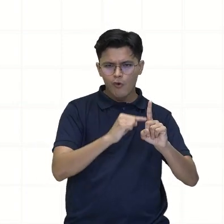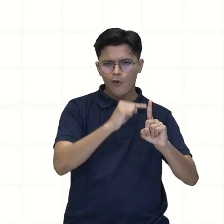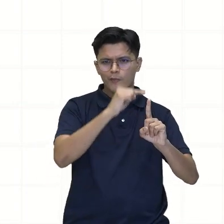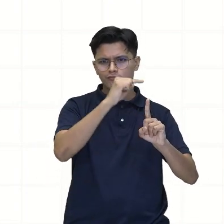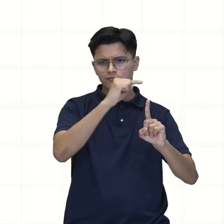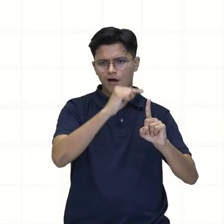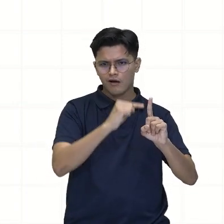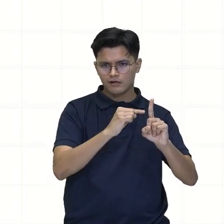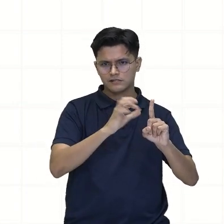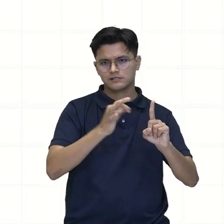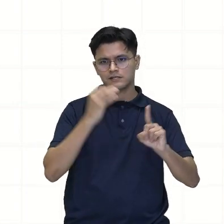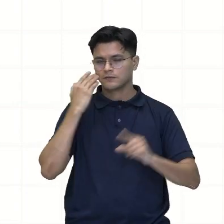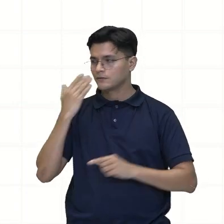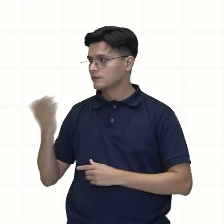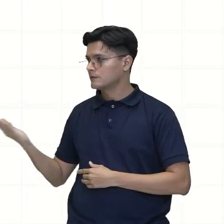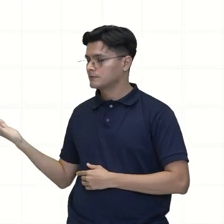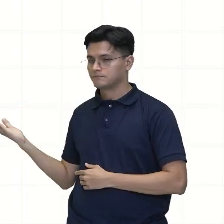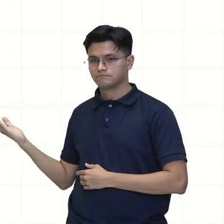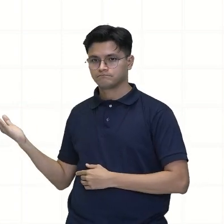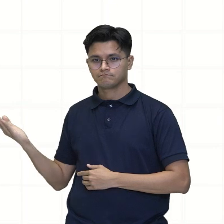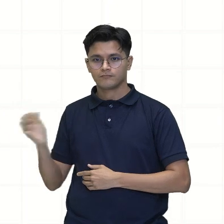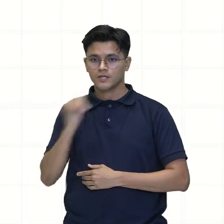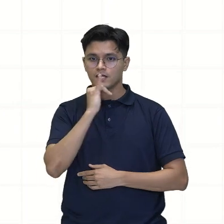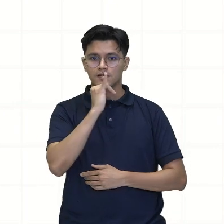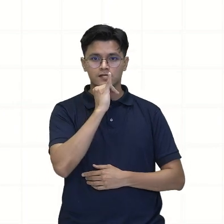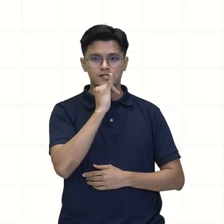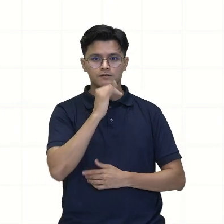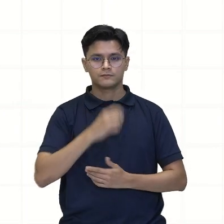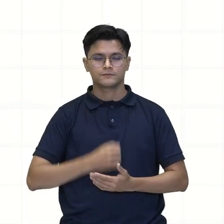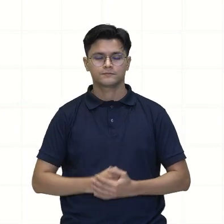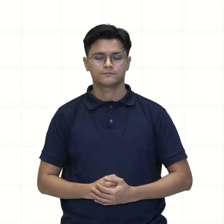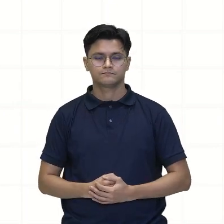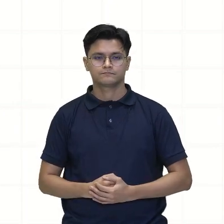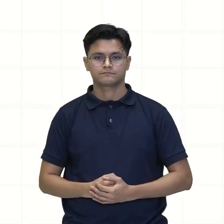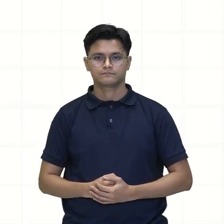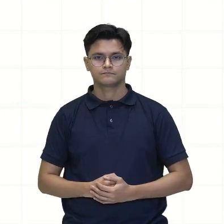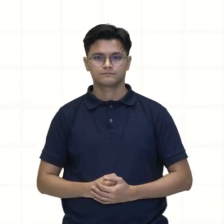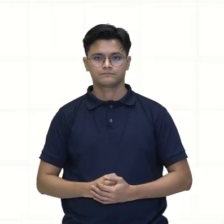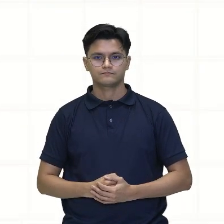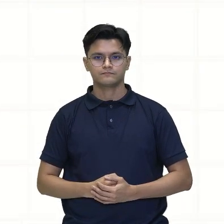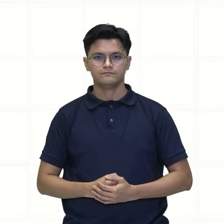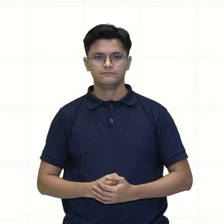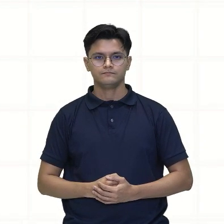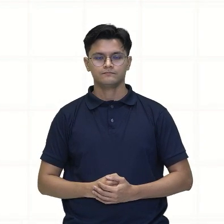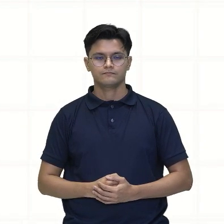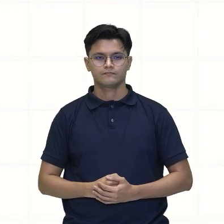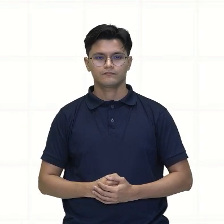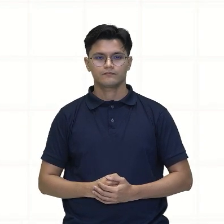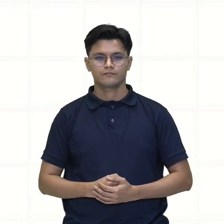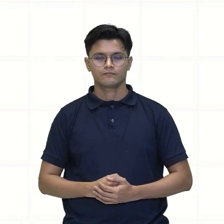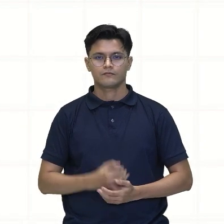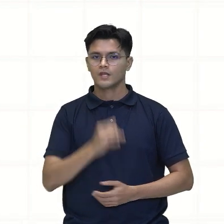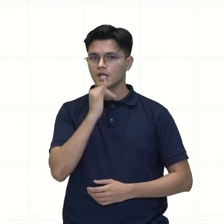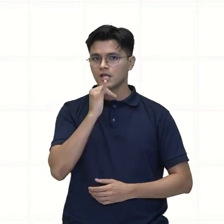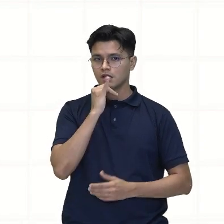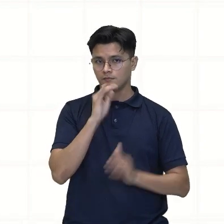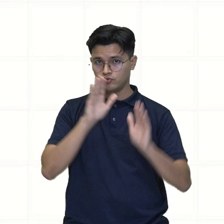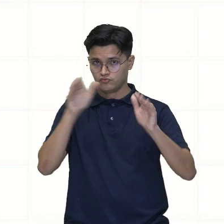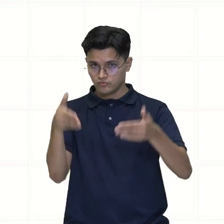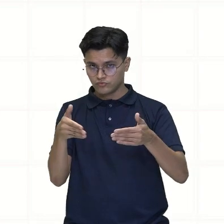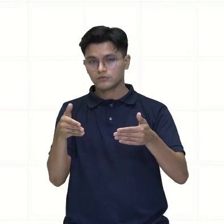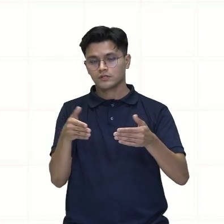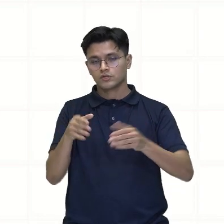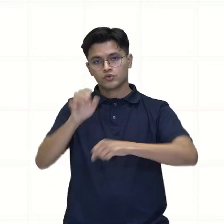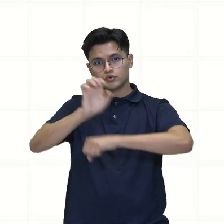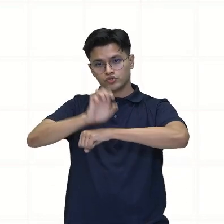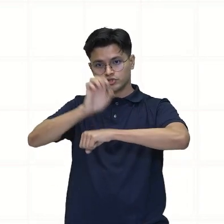colheita de soja. Então, por exemplo, observem aqui no estado do Mato Grosso, né, a gente